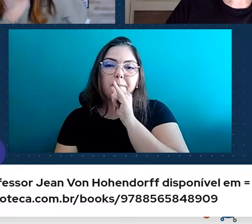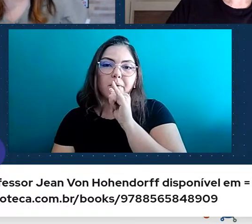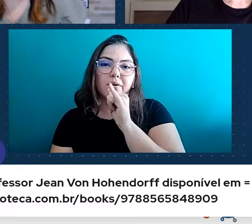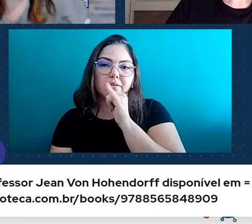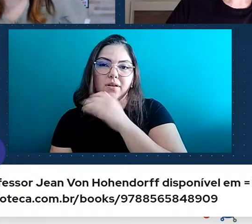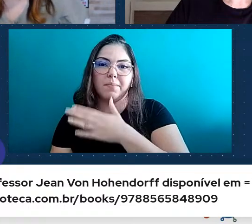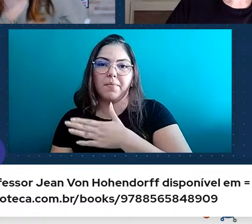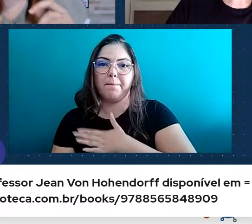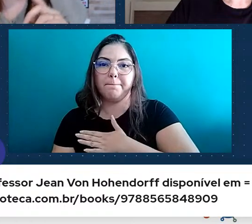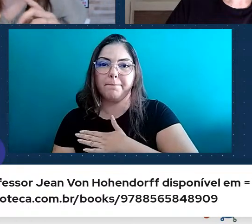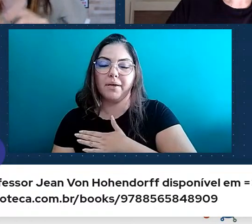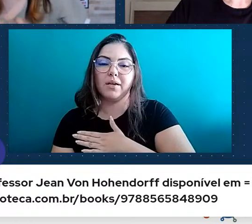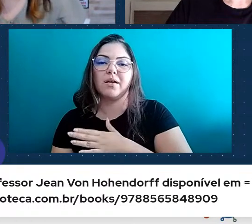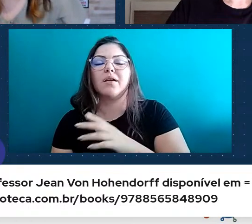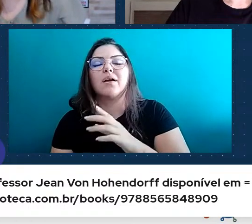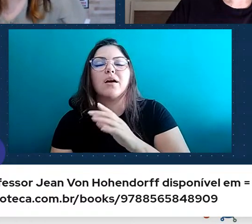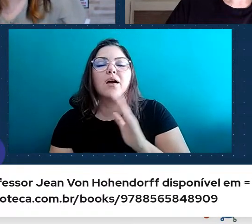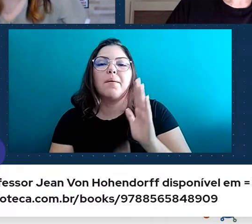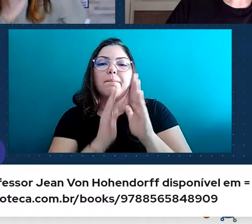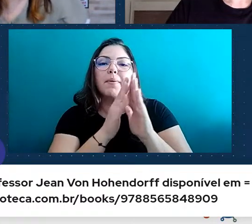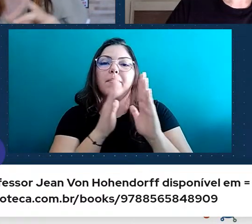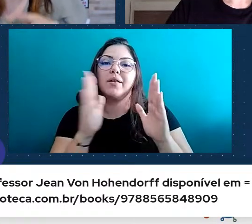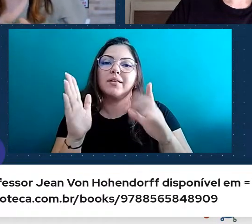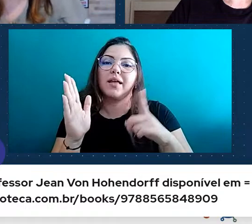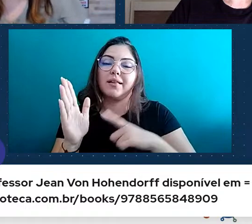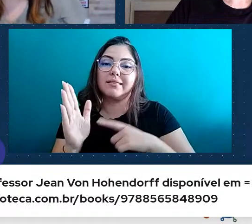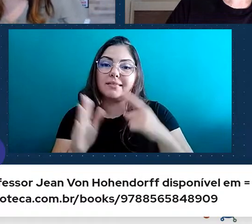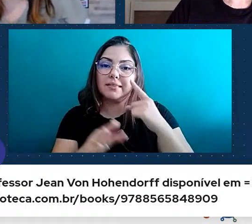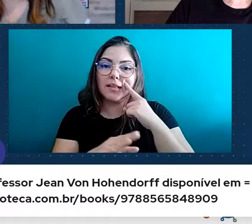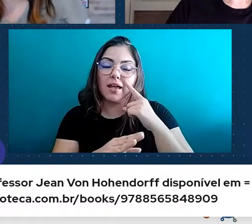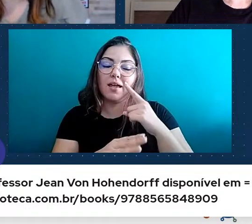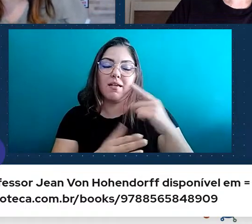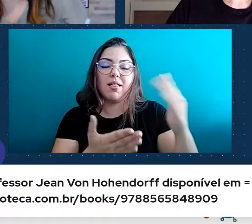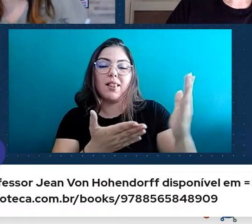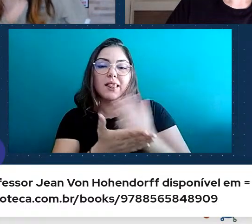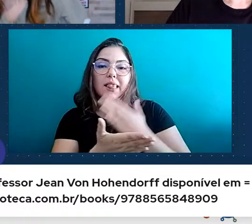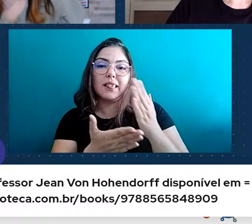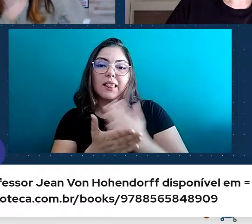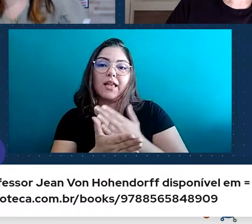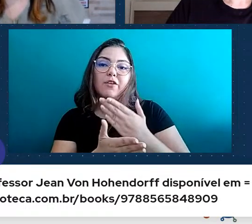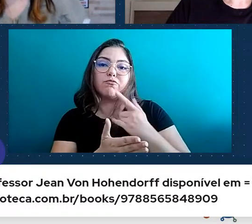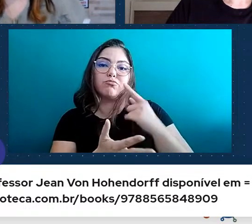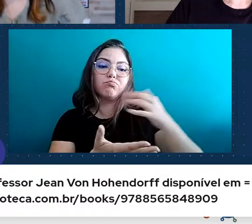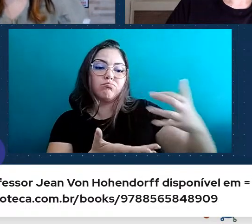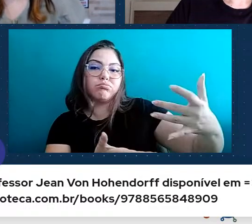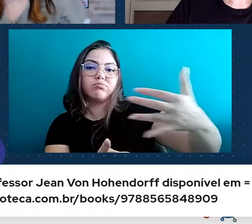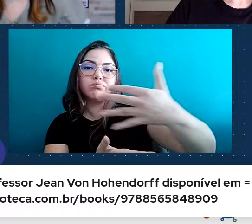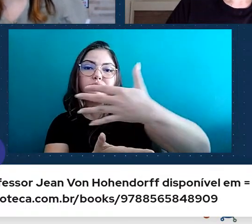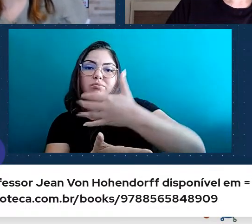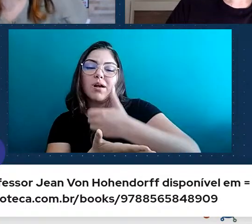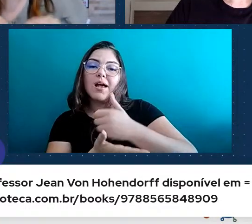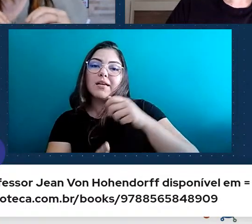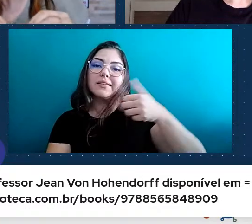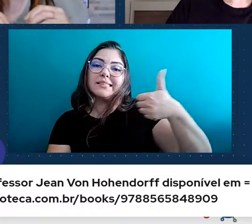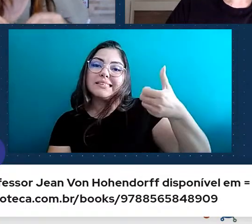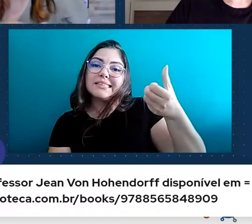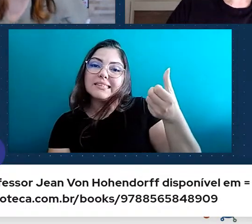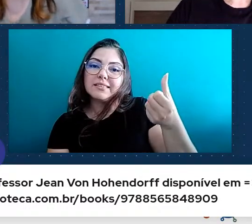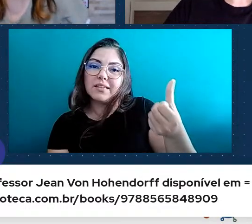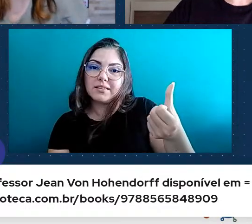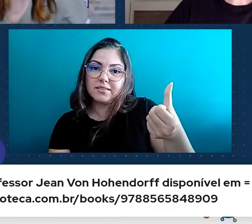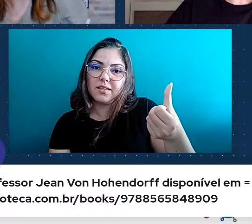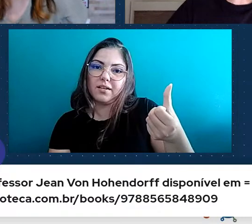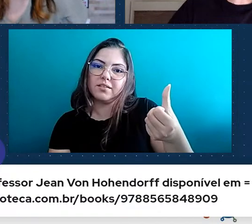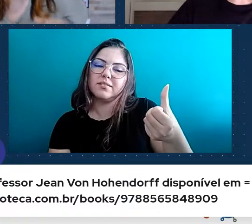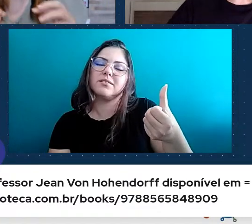obras das 16 principais editoras do mercado editorial de livros científicos, somando ao todo 42